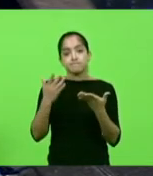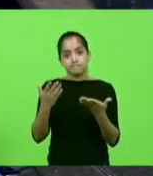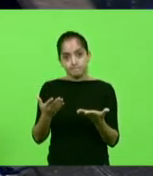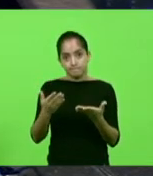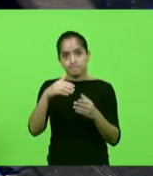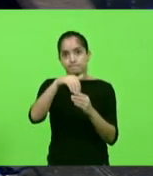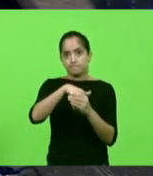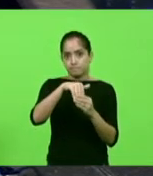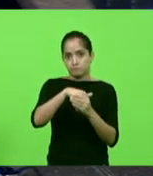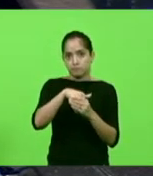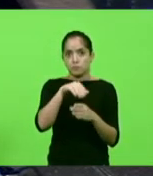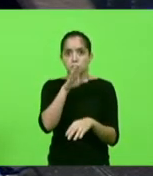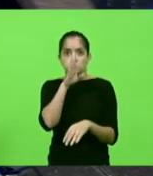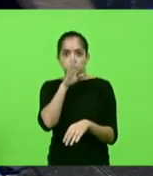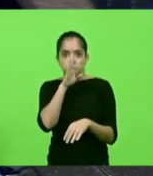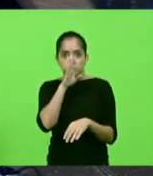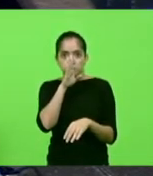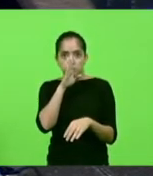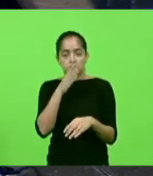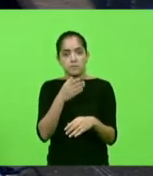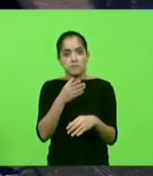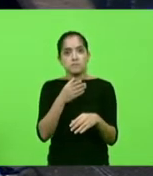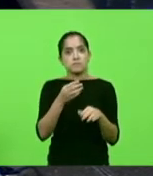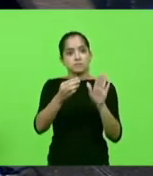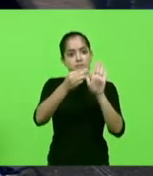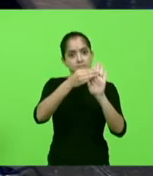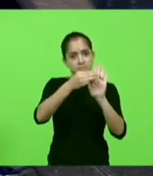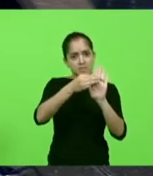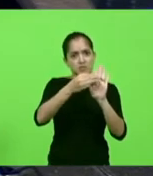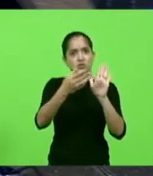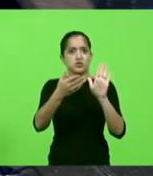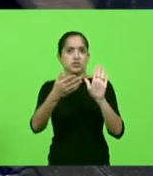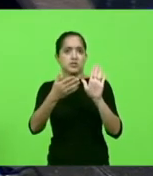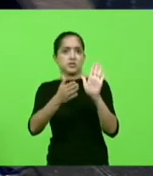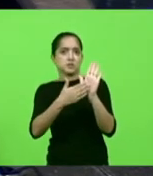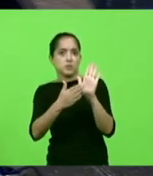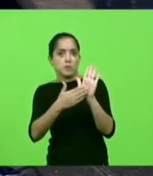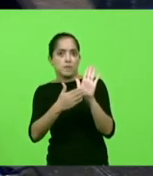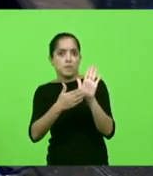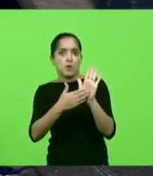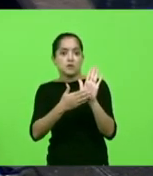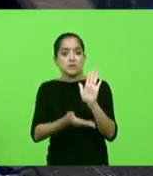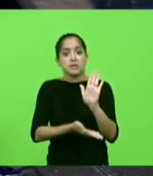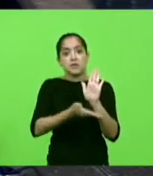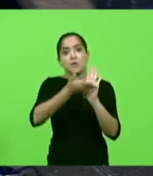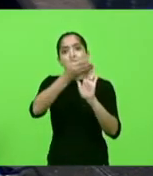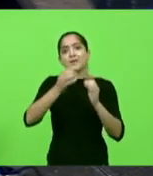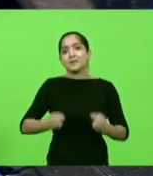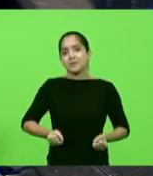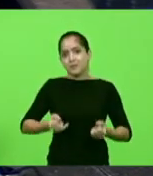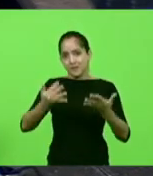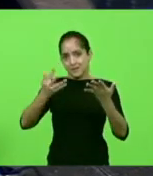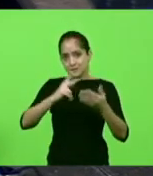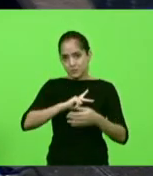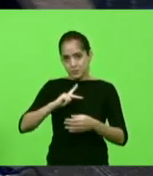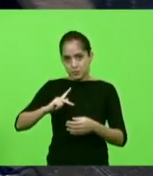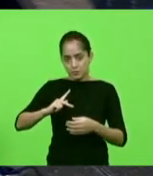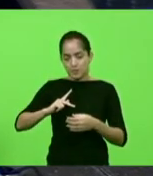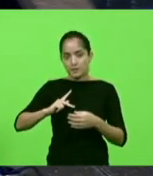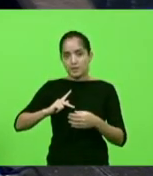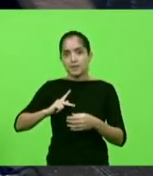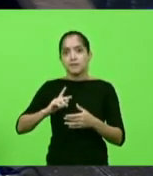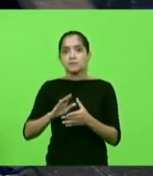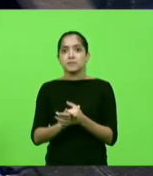votar em silêncio medidas que aumentam o gasto público para agradar algum público. Aliás, parte da nova